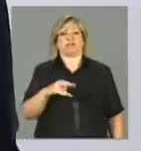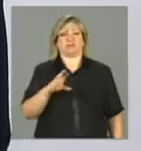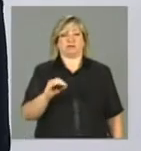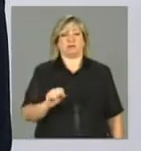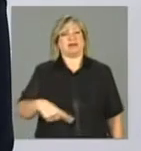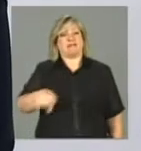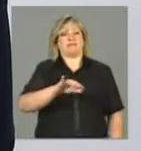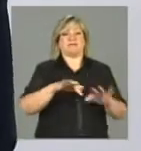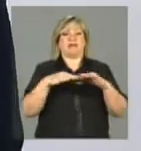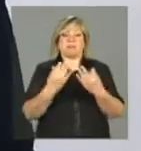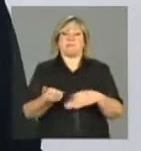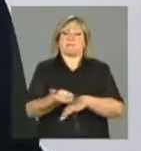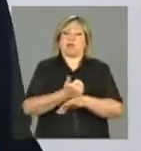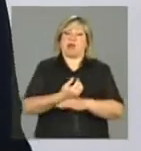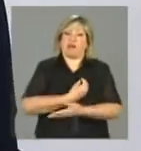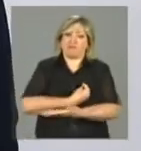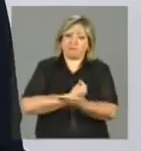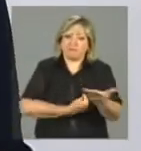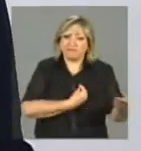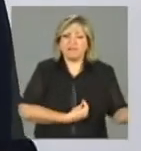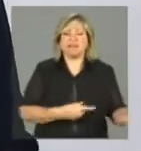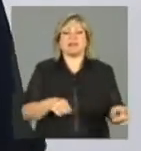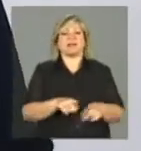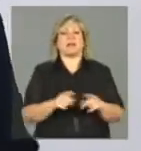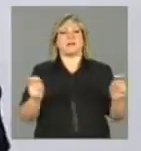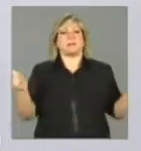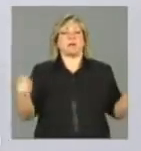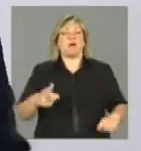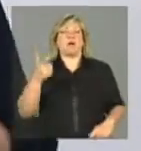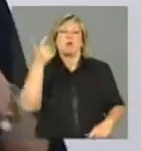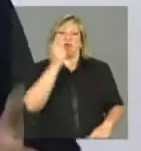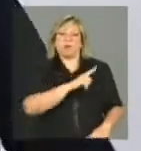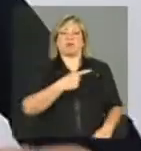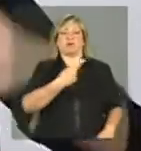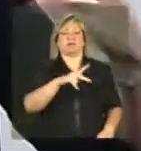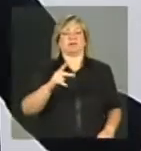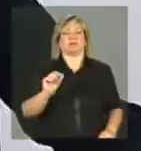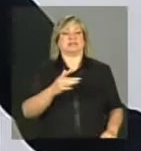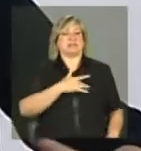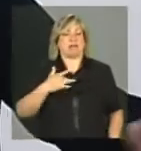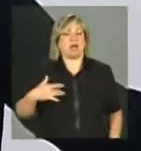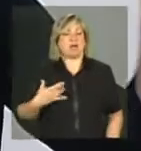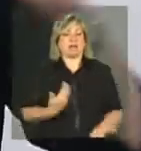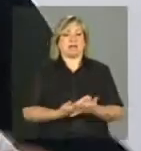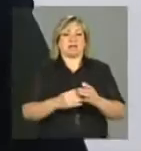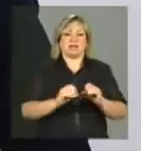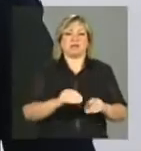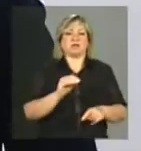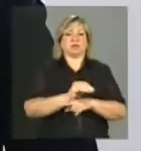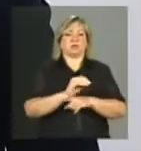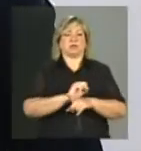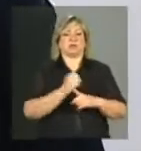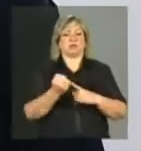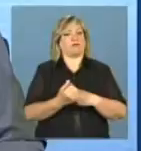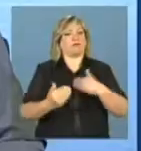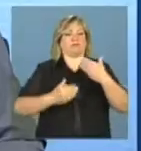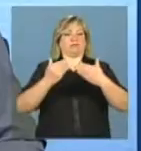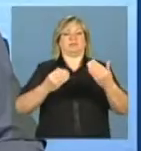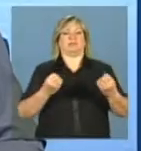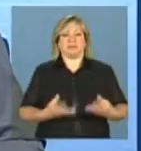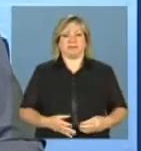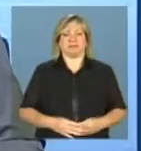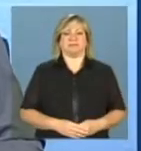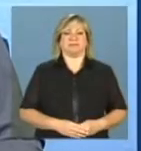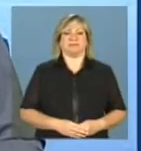melhor condição de vida e aí poder acessar o serviço de saúde, educação, de assistência social e evoluir, crescer. Eu acho que você já